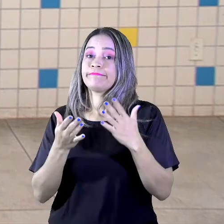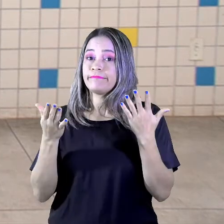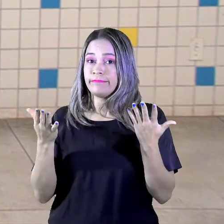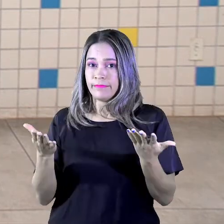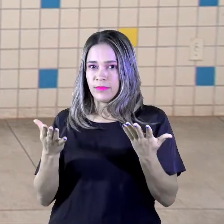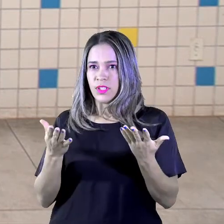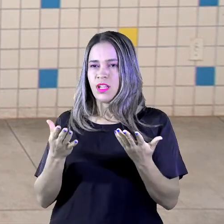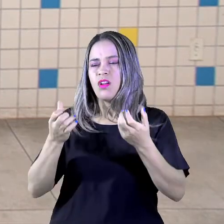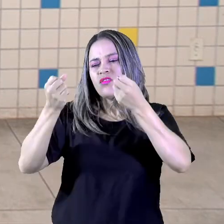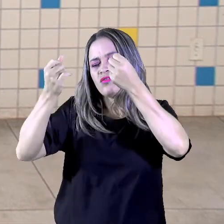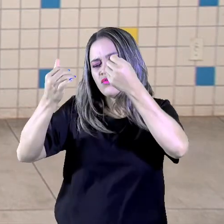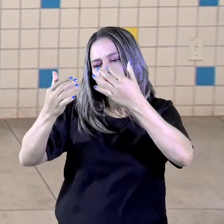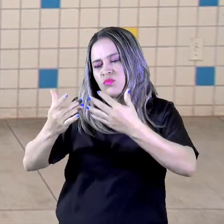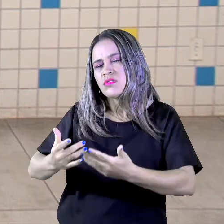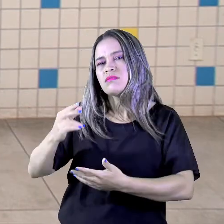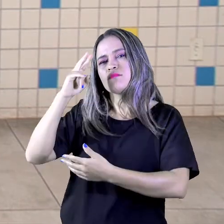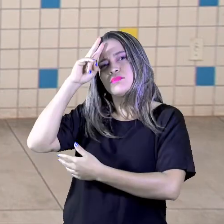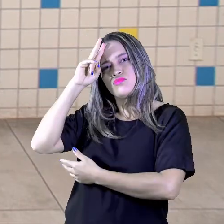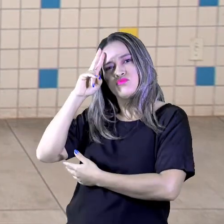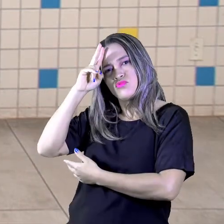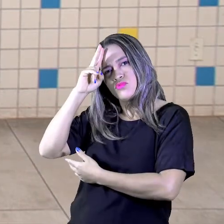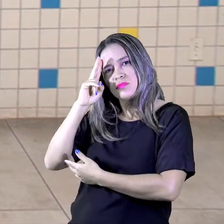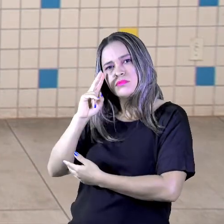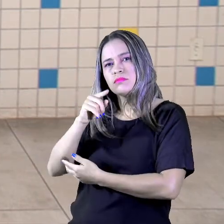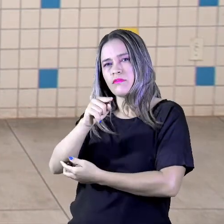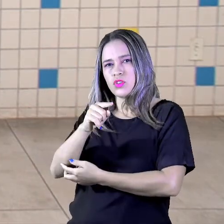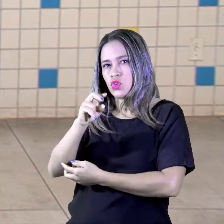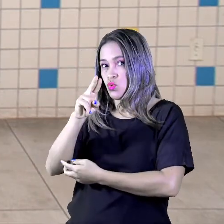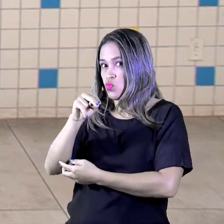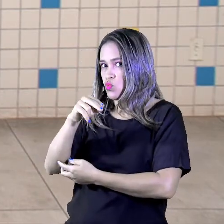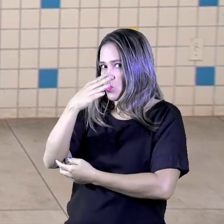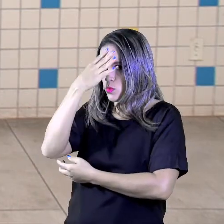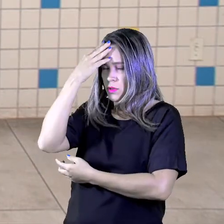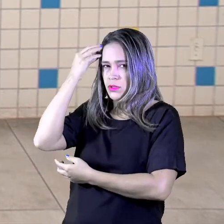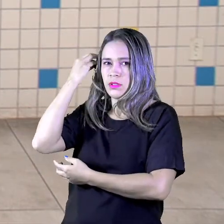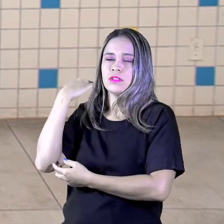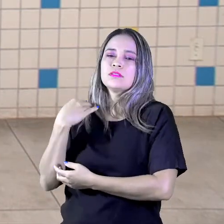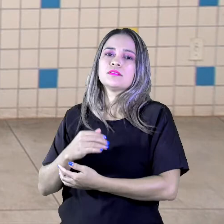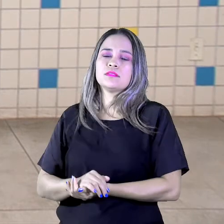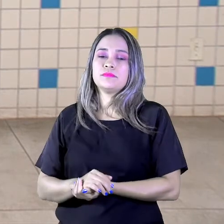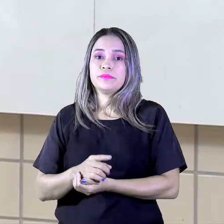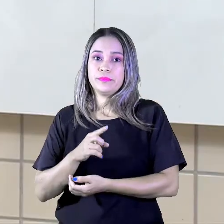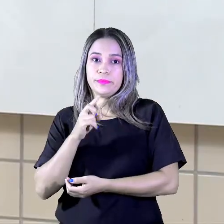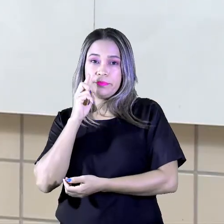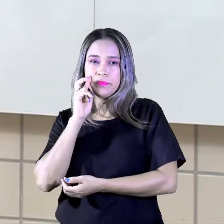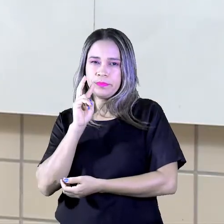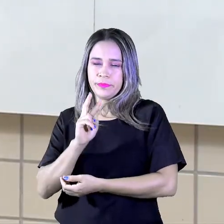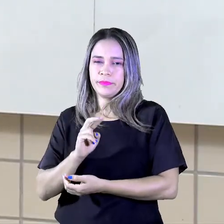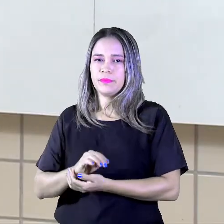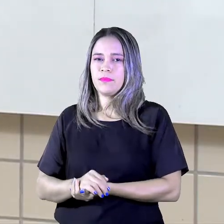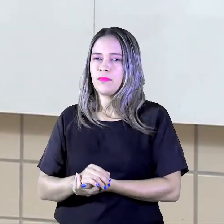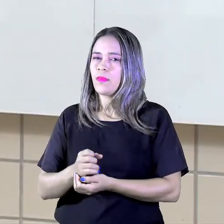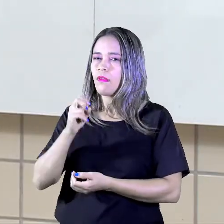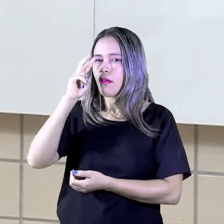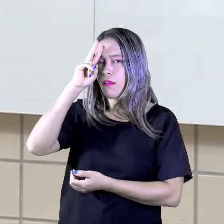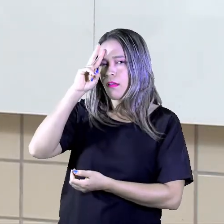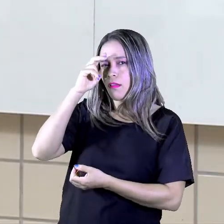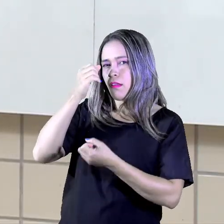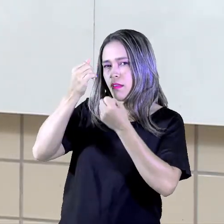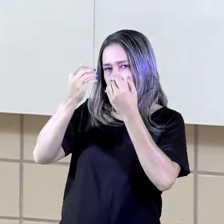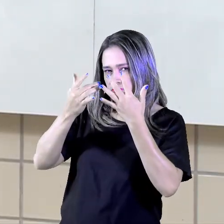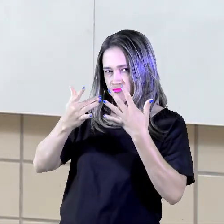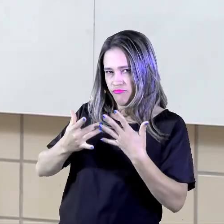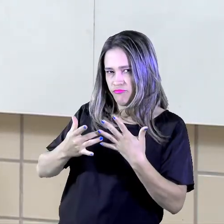uma historinha para que você nunca esqueça disso. Olha só, eu quero contar para vocês uma